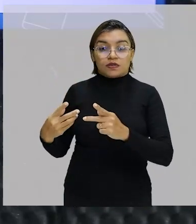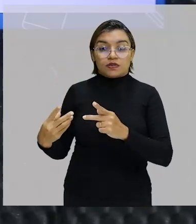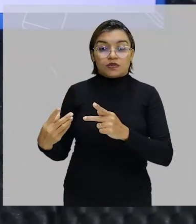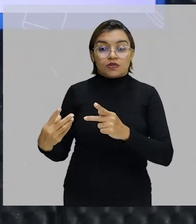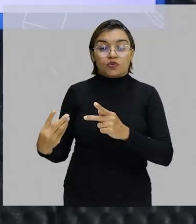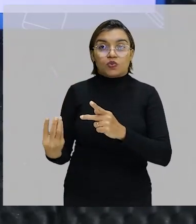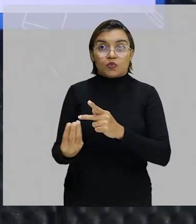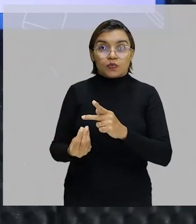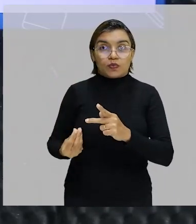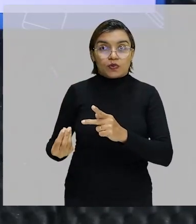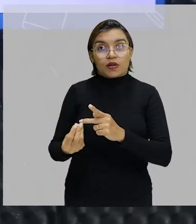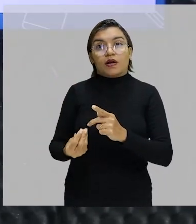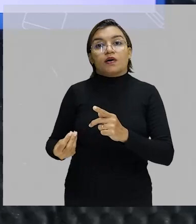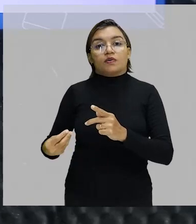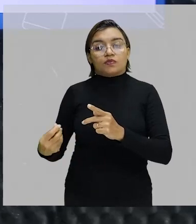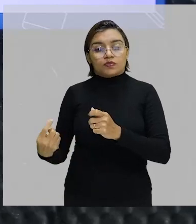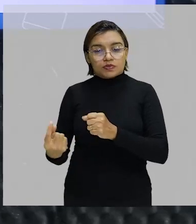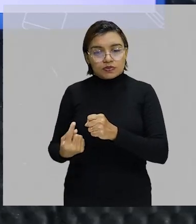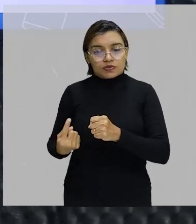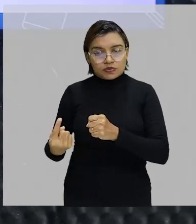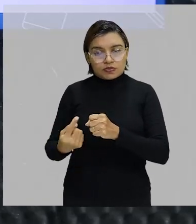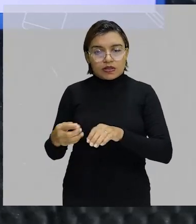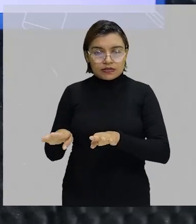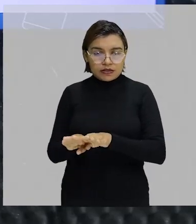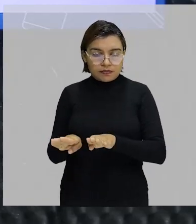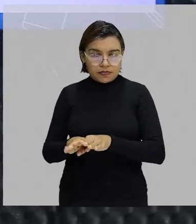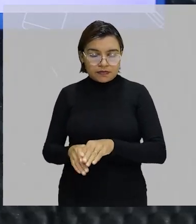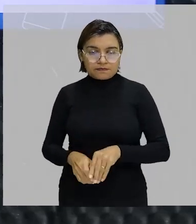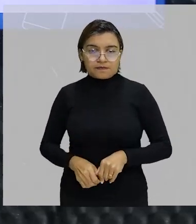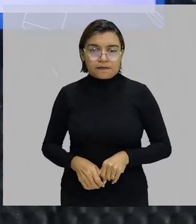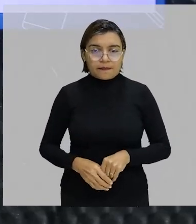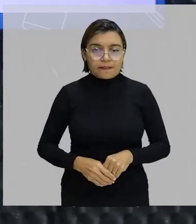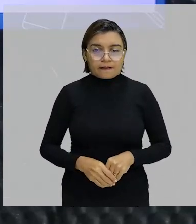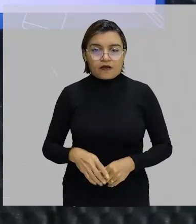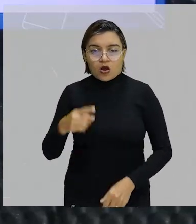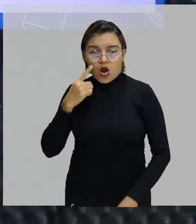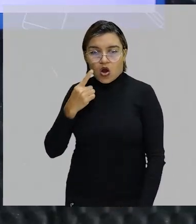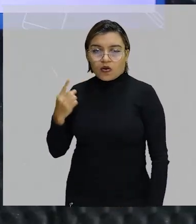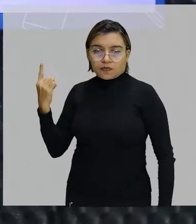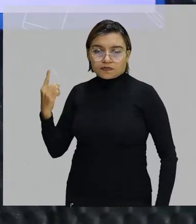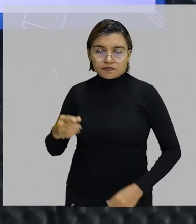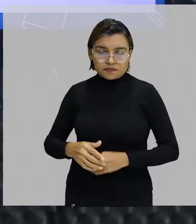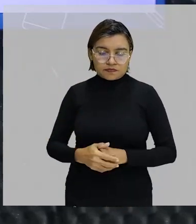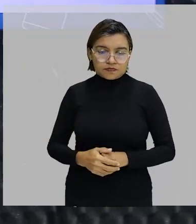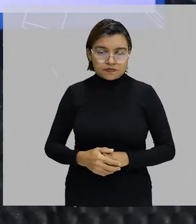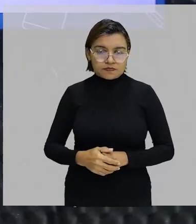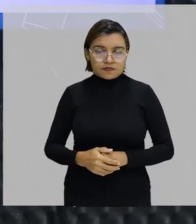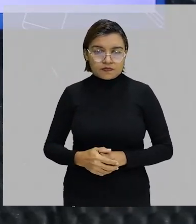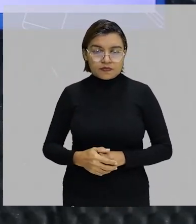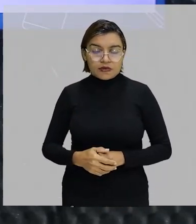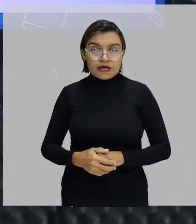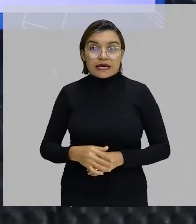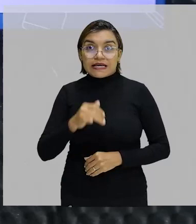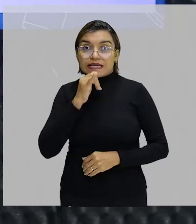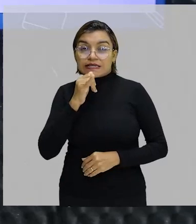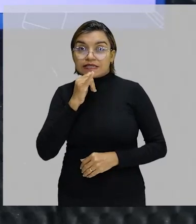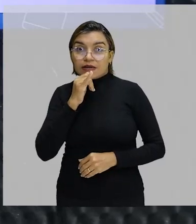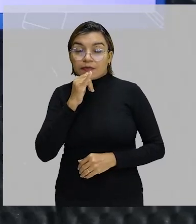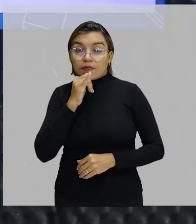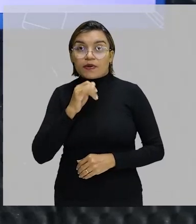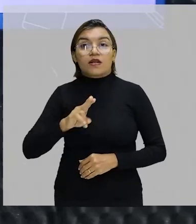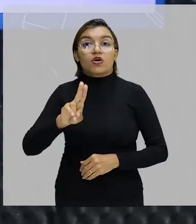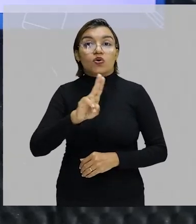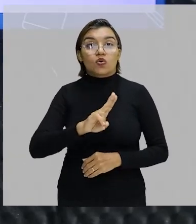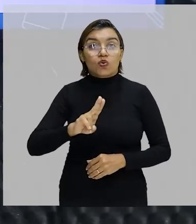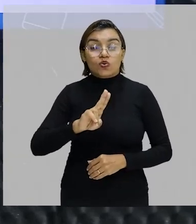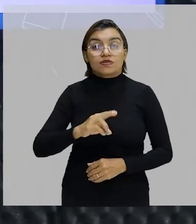uma vez. Ele diz assim, o parlamentar com assento nesta casa. Ele está falando dele mesmo, mas ele não usa a primeira pessoa,